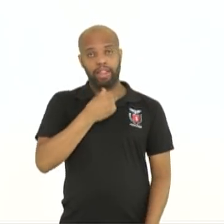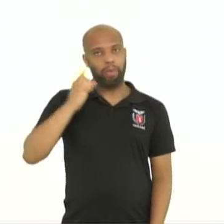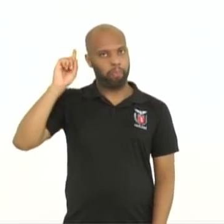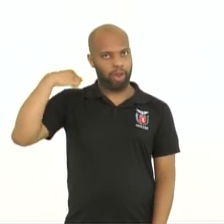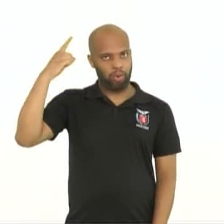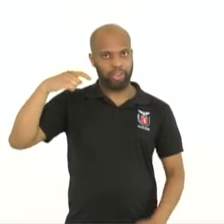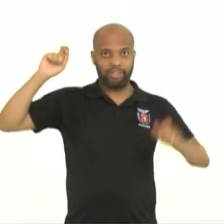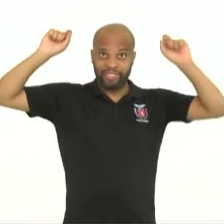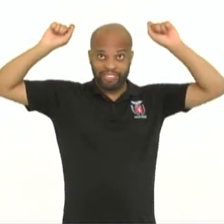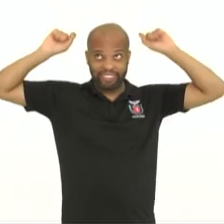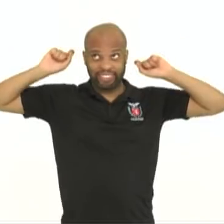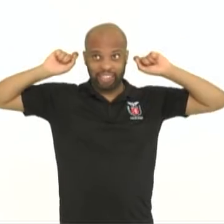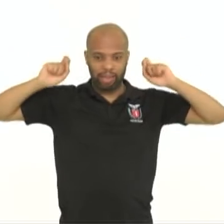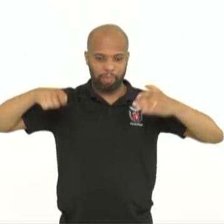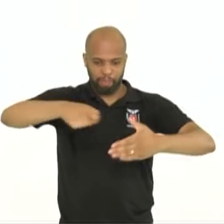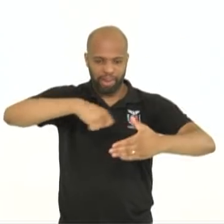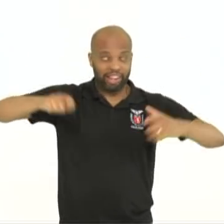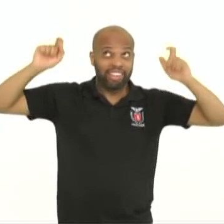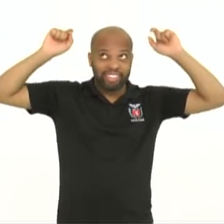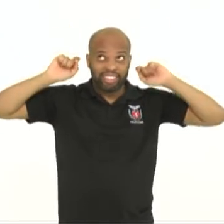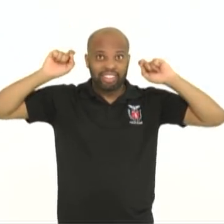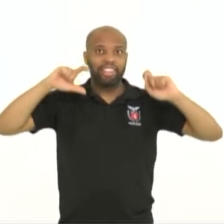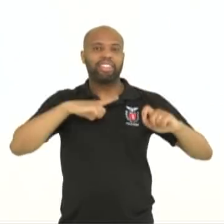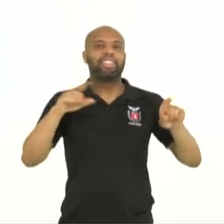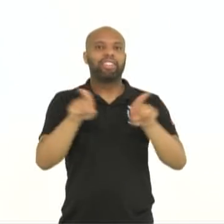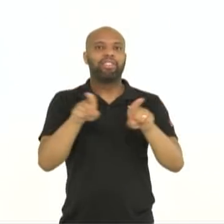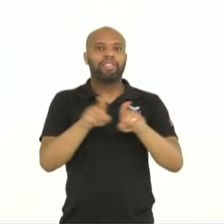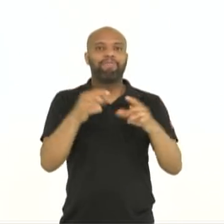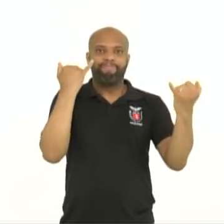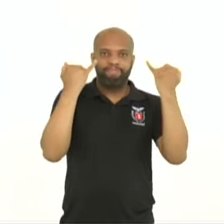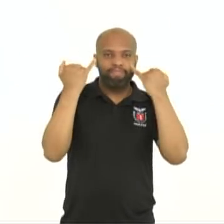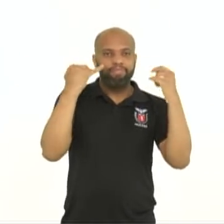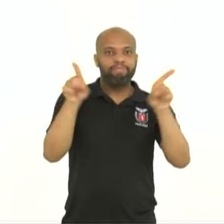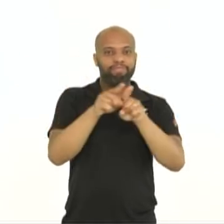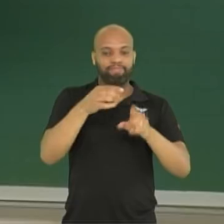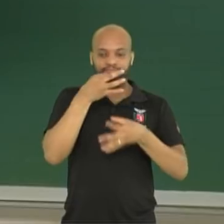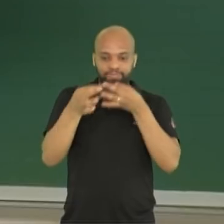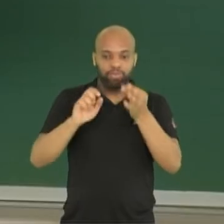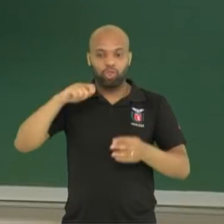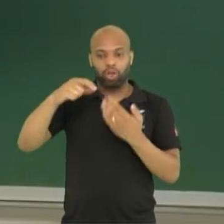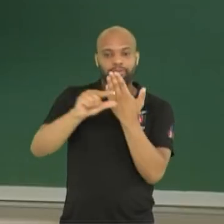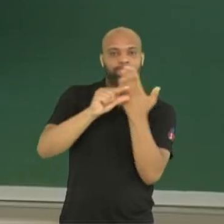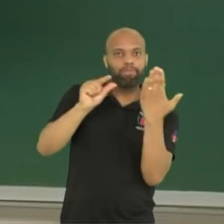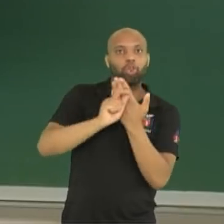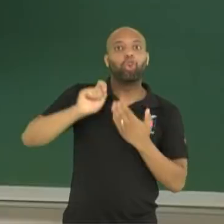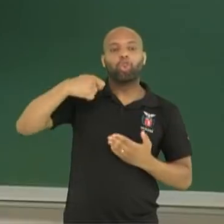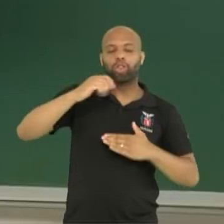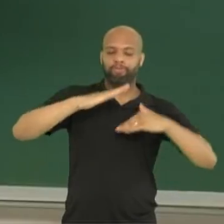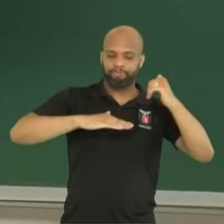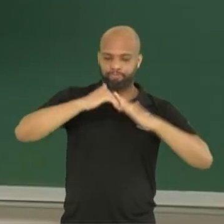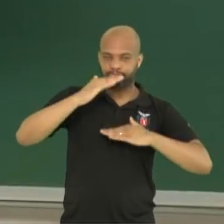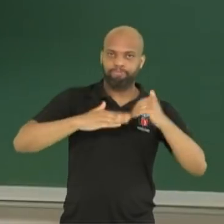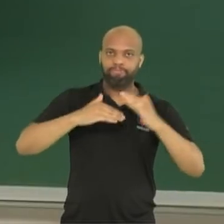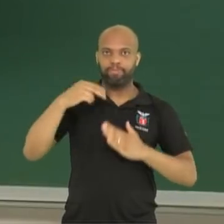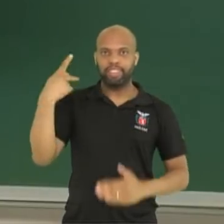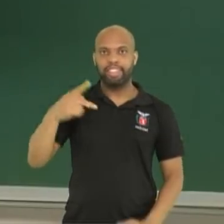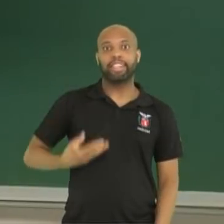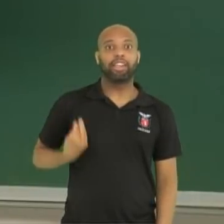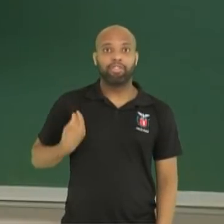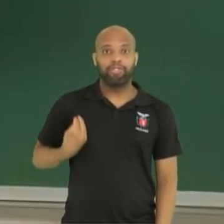E também temos ali informações e opiniões do autor Ziraldo, ali a respeito da sua carreira, né?